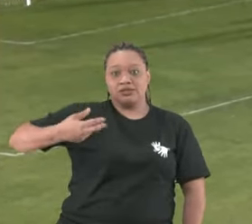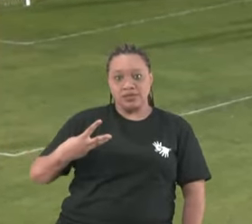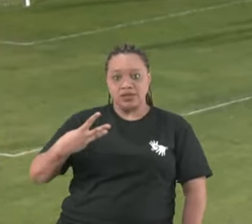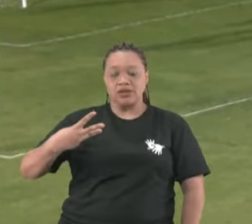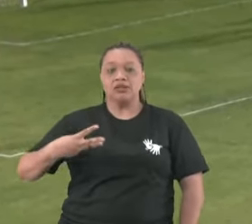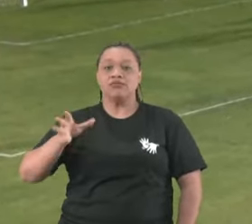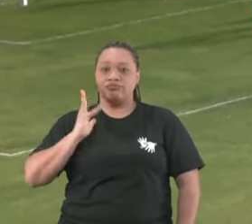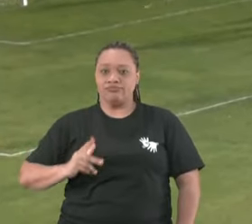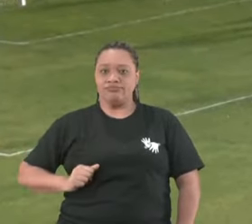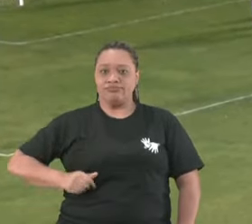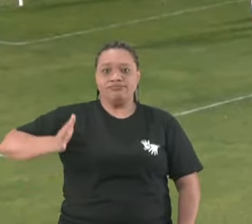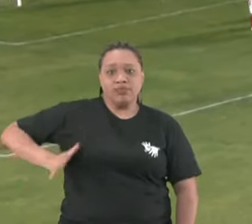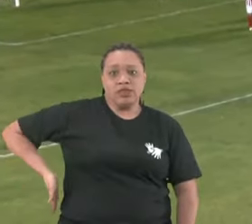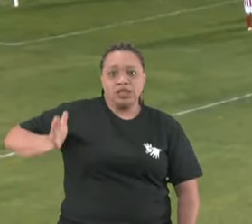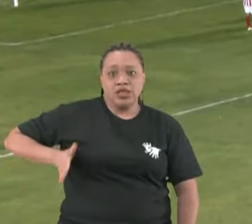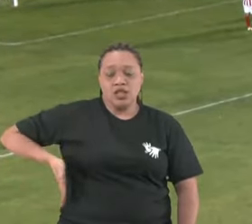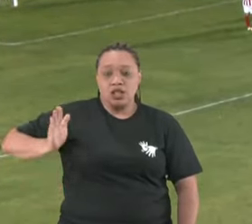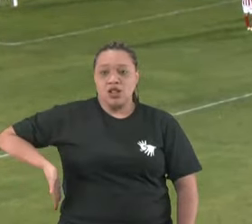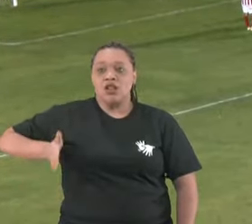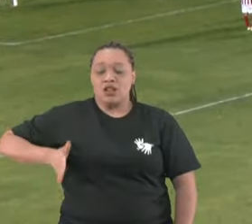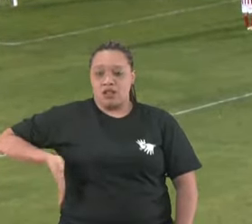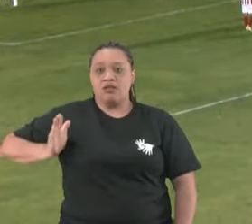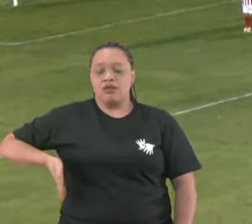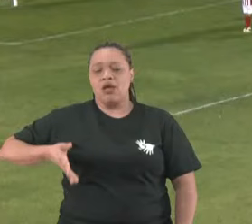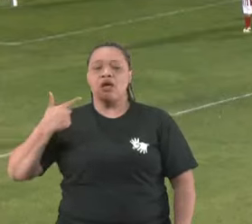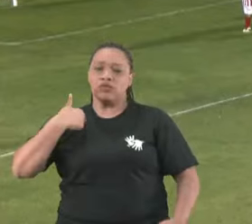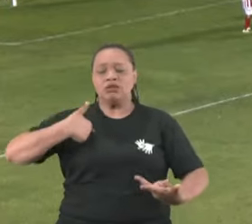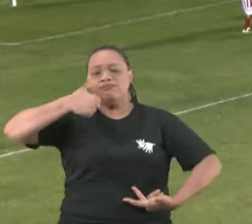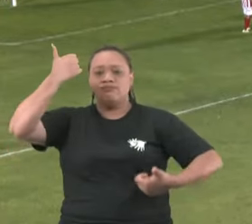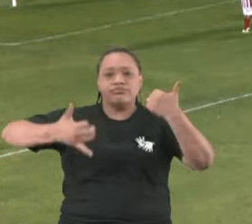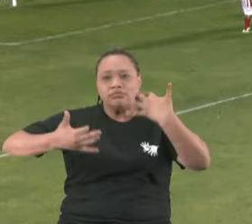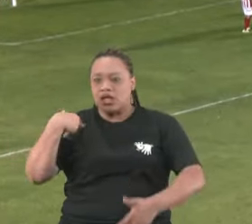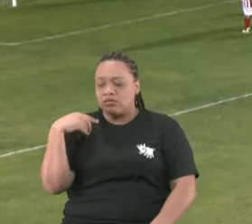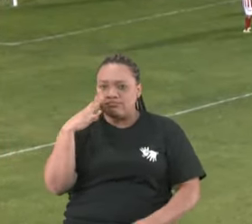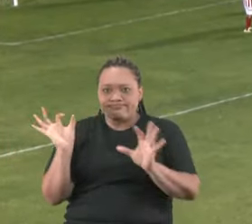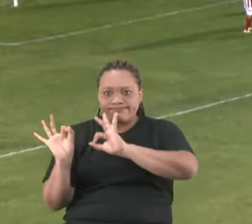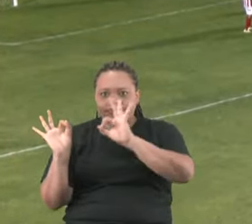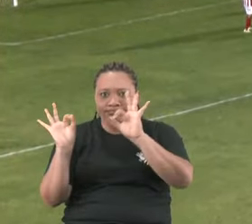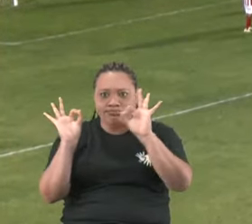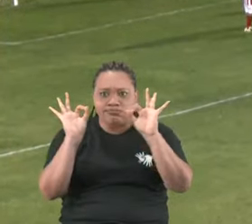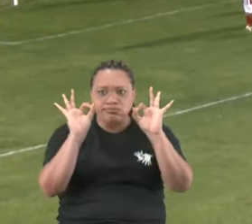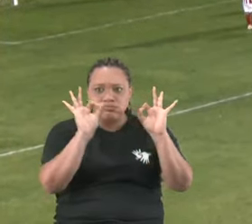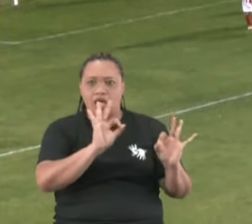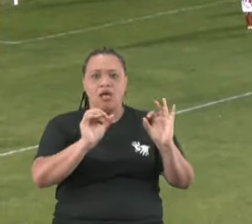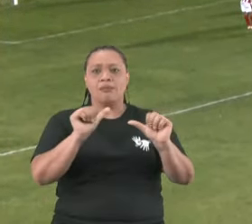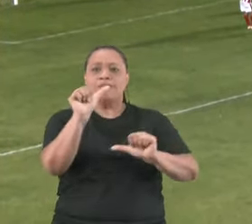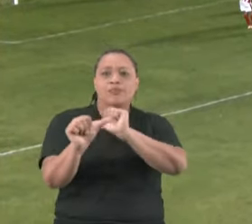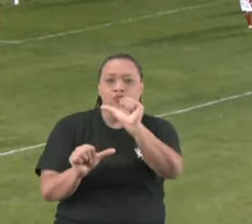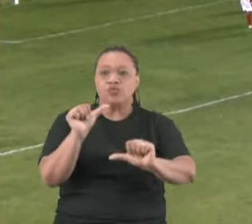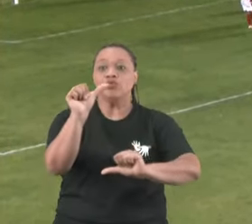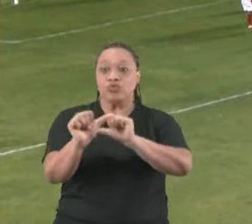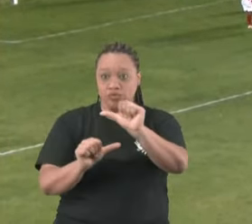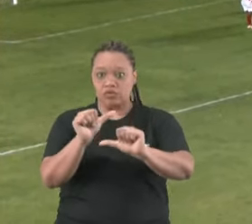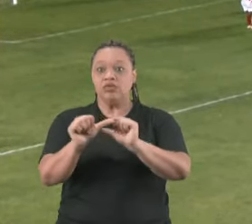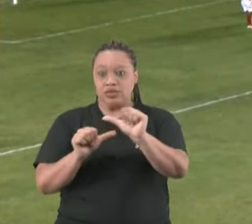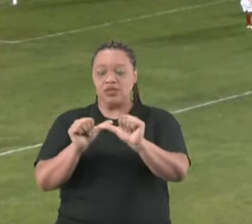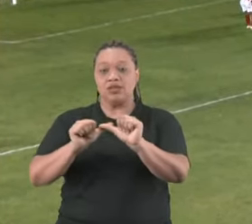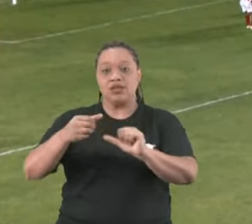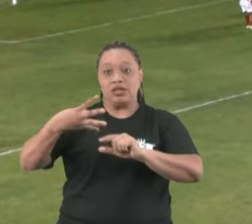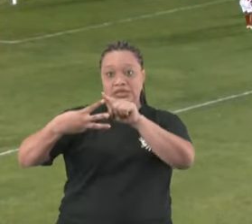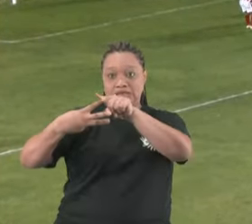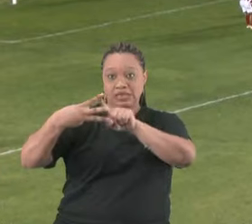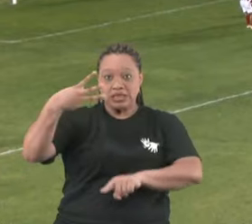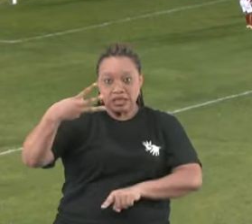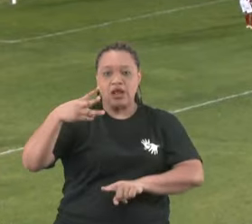William Formiga, né? Isso. Eu estava aqui justamente vendo a situação da mudança que foi feita, né? As três mudanças, estava